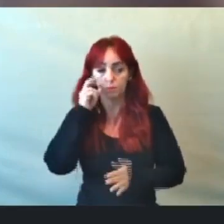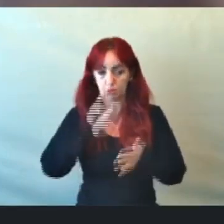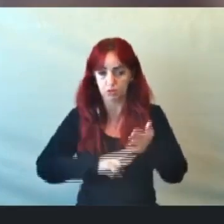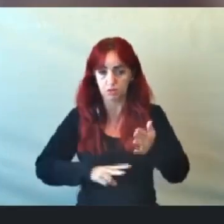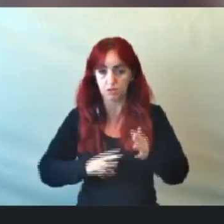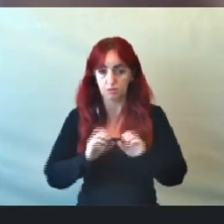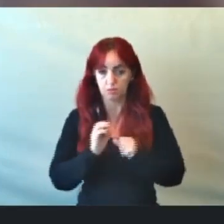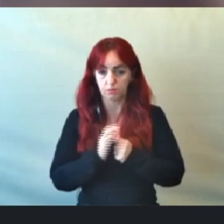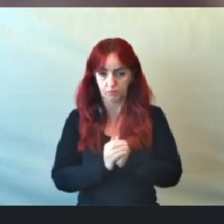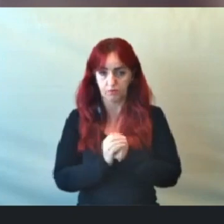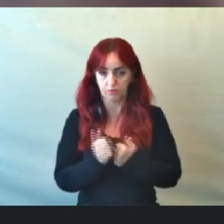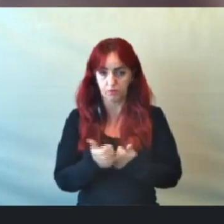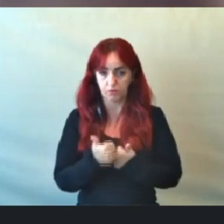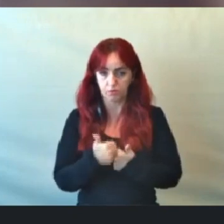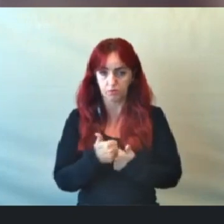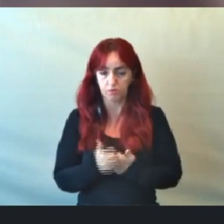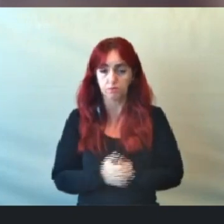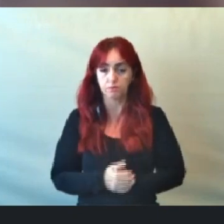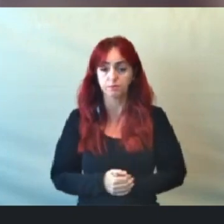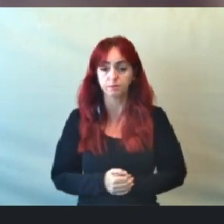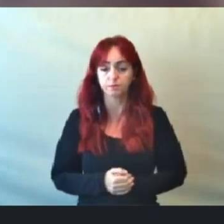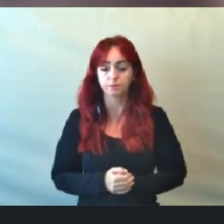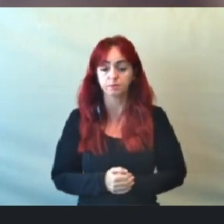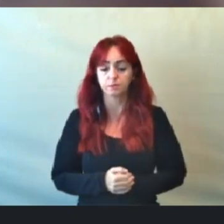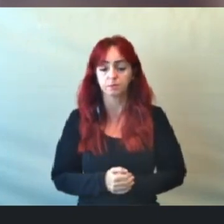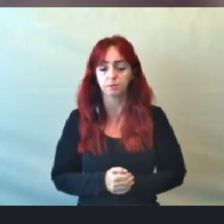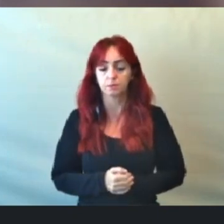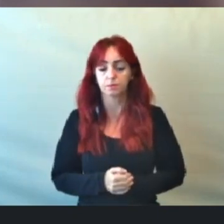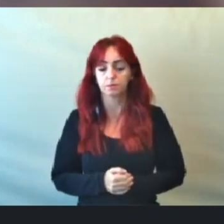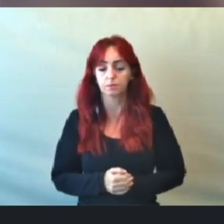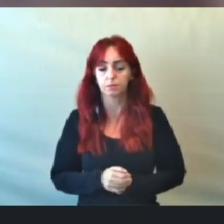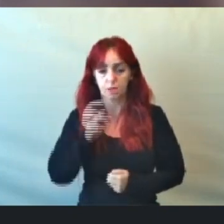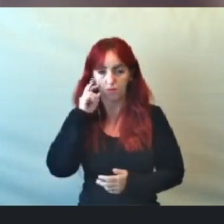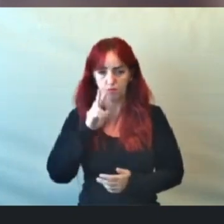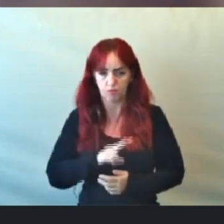Leia em voz alta, é isso? Por favor.